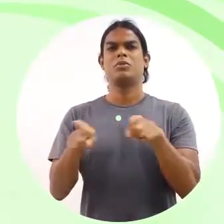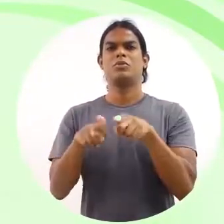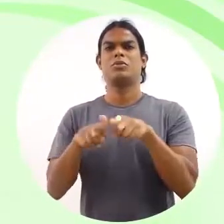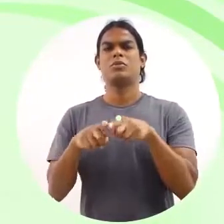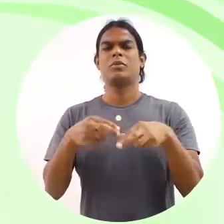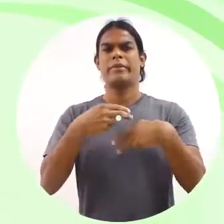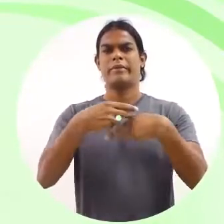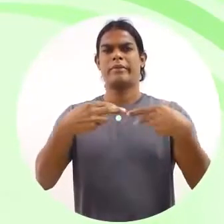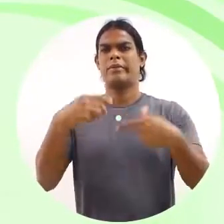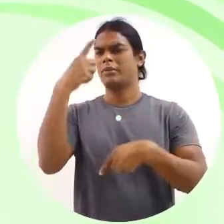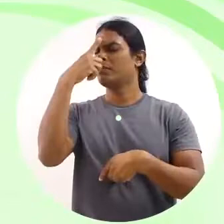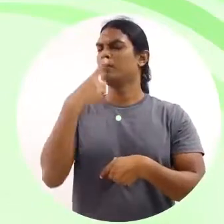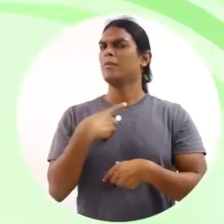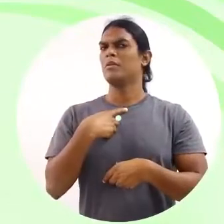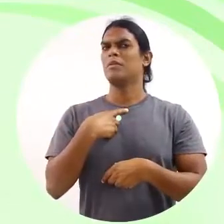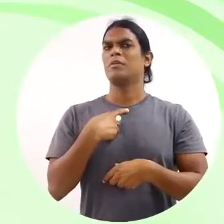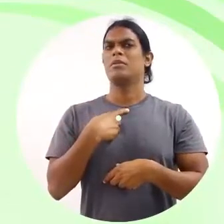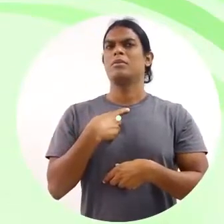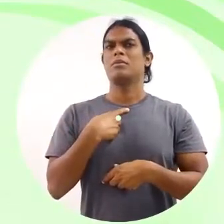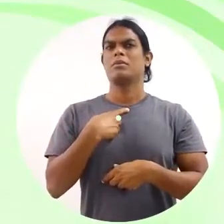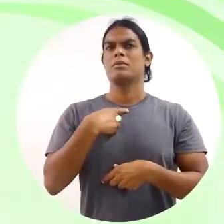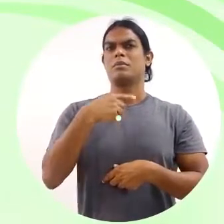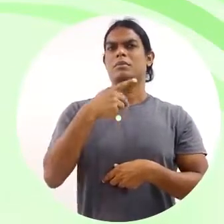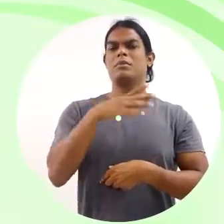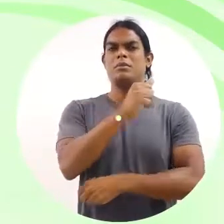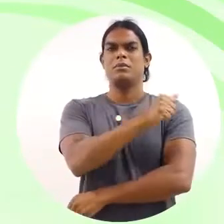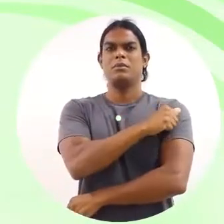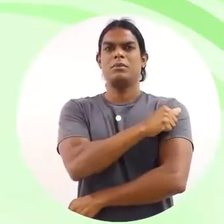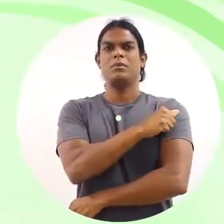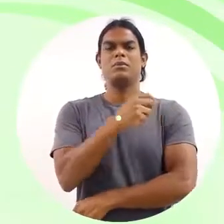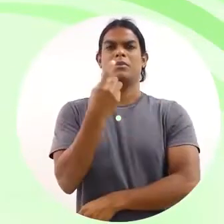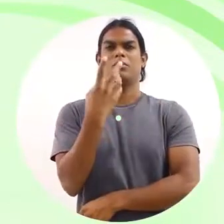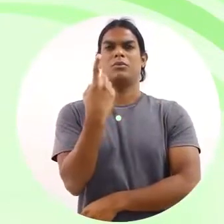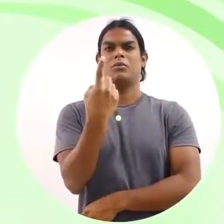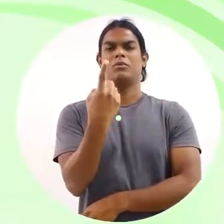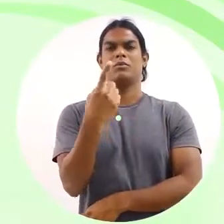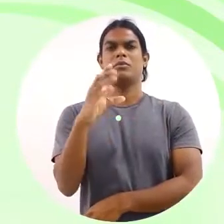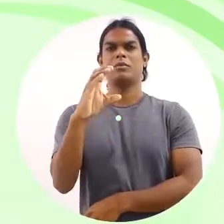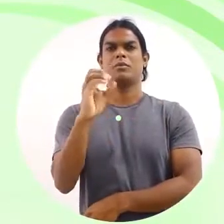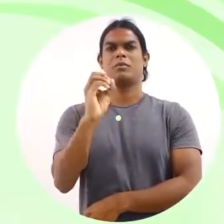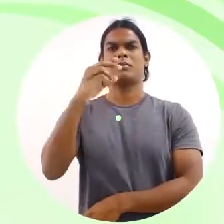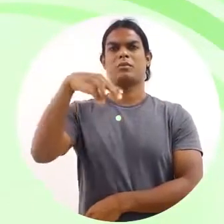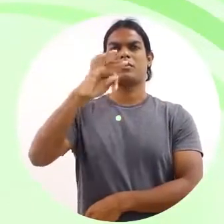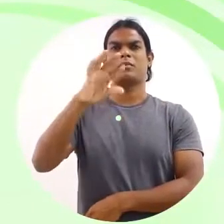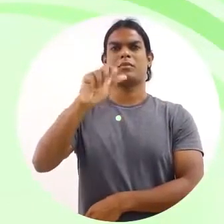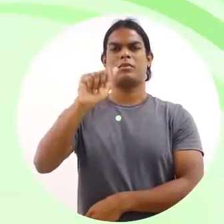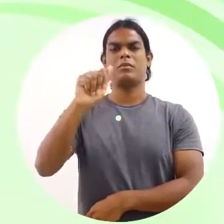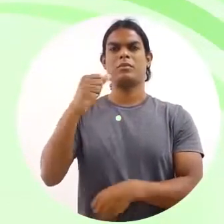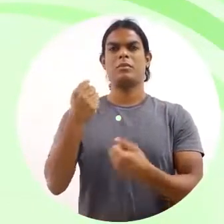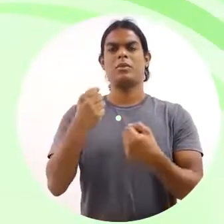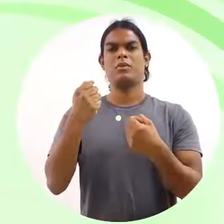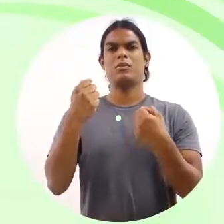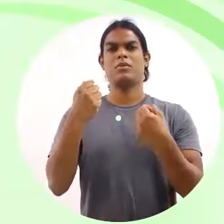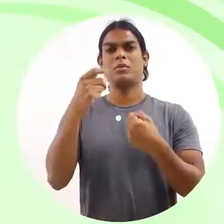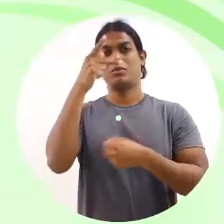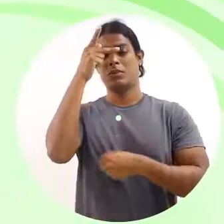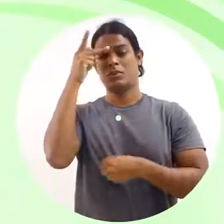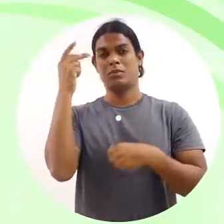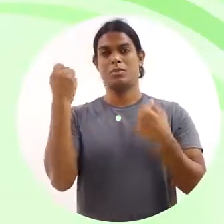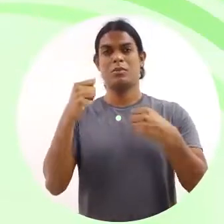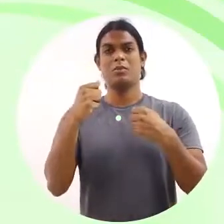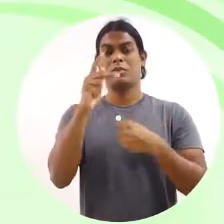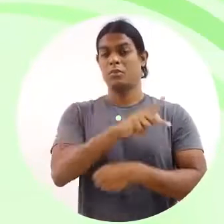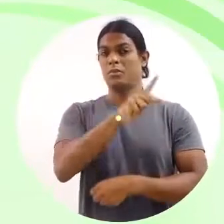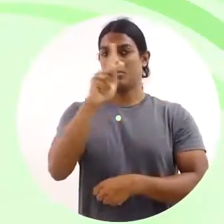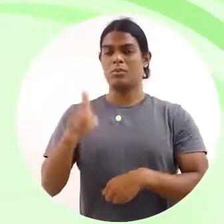uma mesma conta nós podemos criar várias identidades. O professor ele pode fazer um trabalho de colaboração